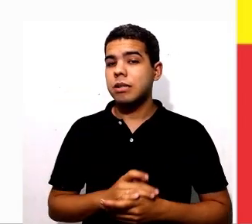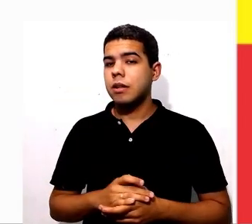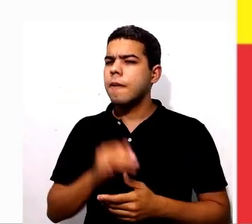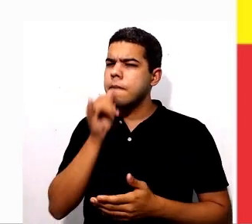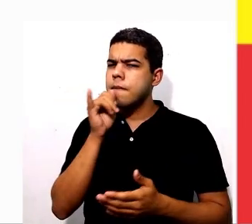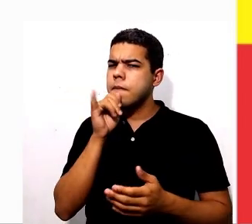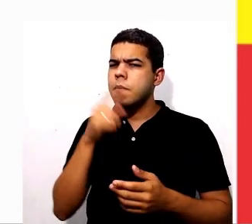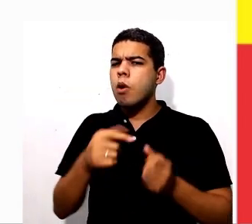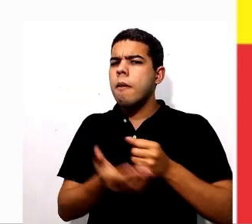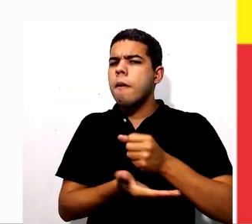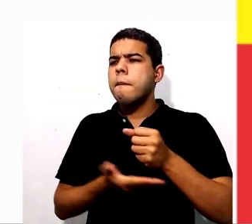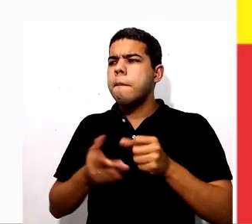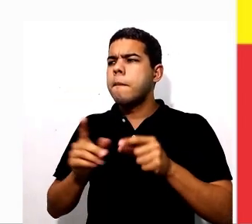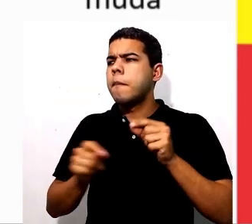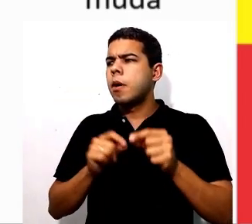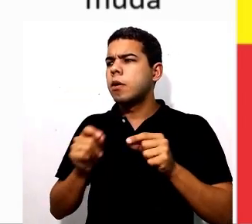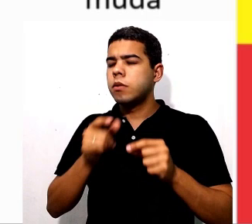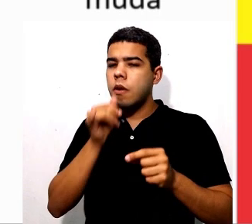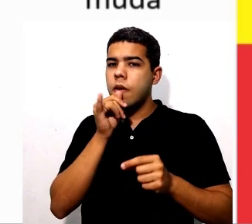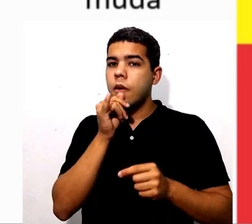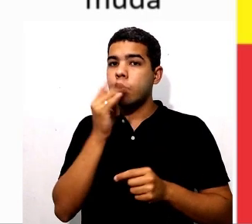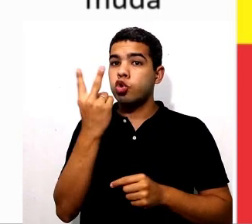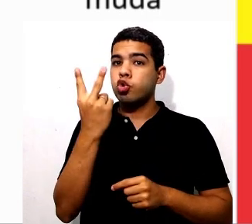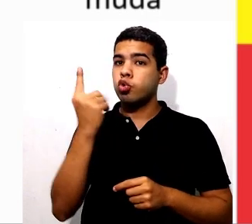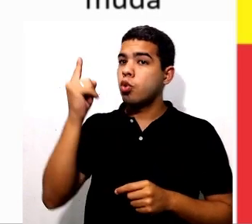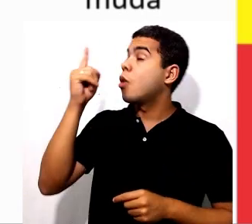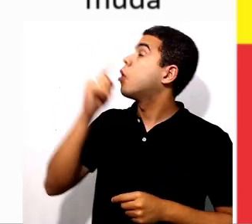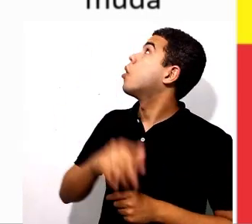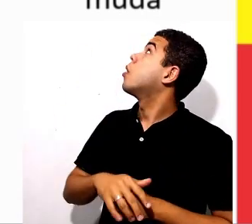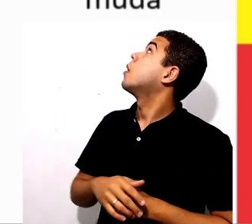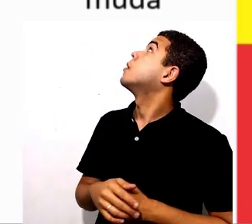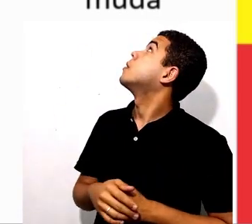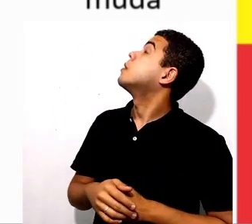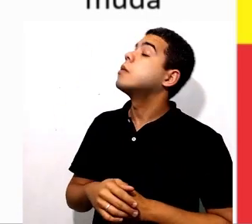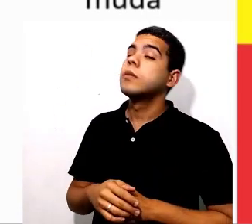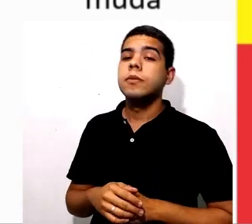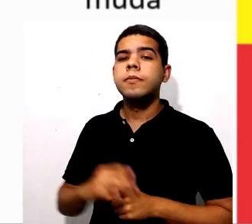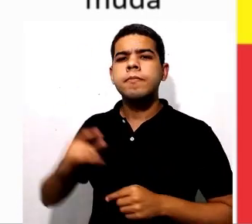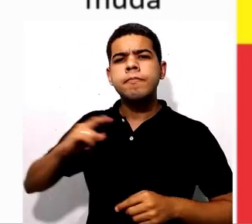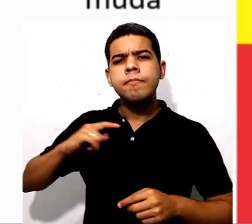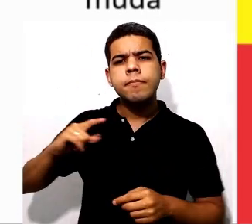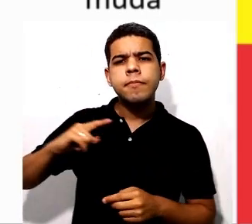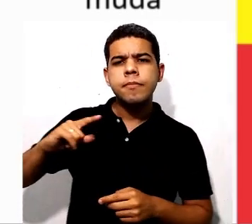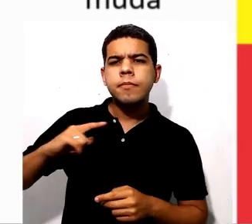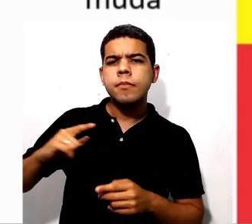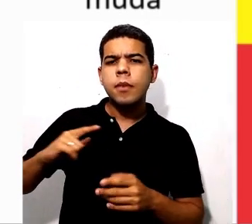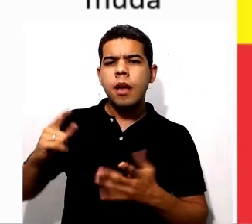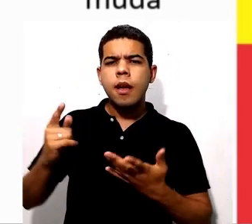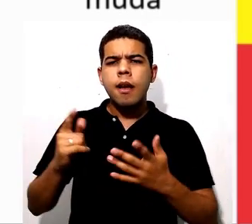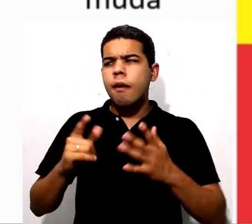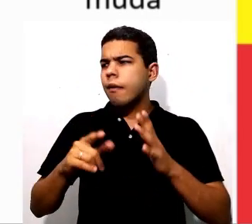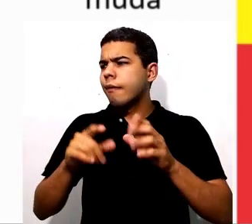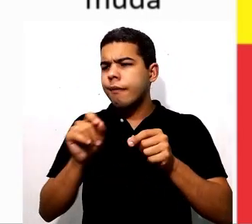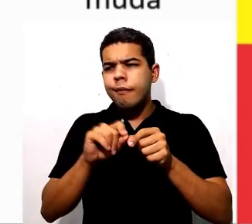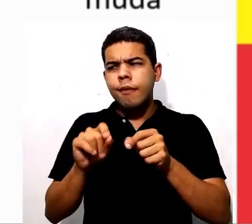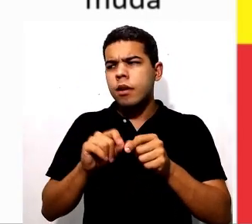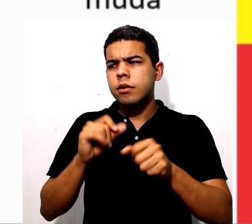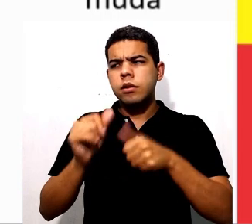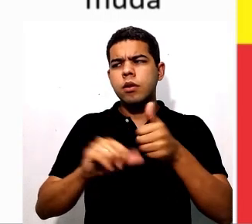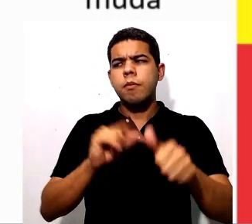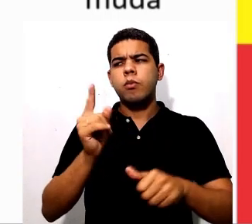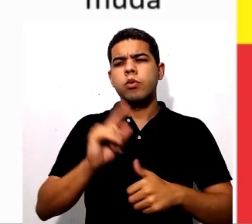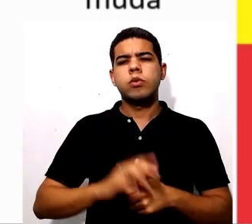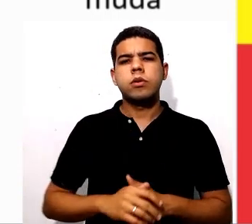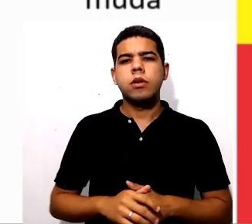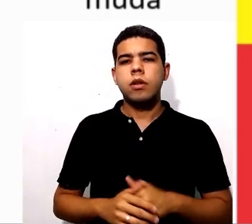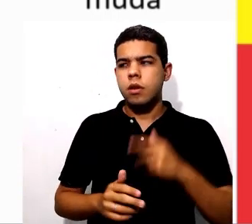esse lado aí, 2. Então, veja, a forma não muda, que a gente acabou de falar, não é? Então, ó, aqui é 3.